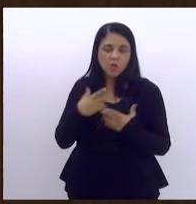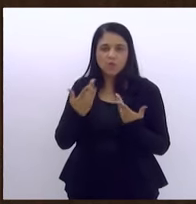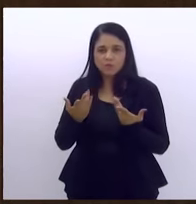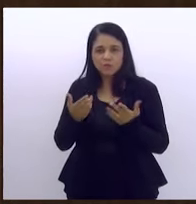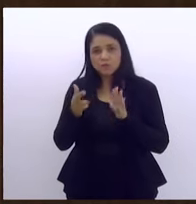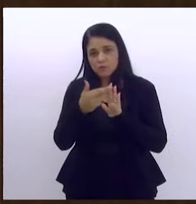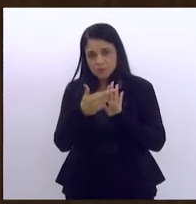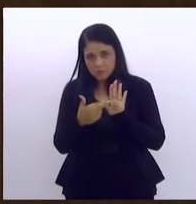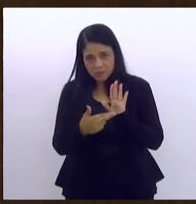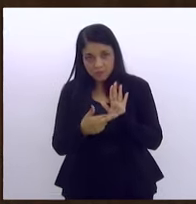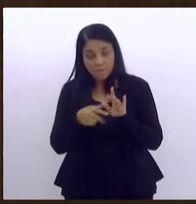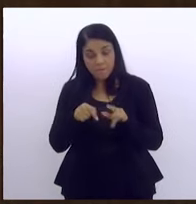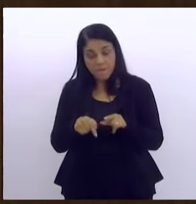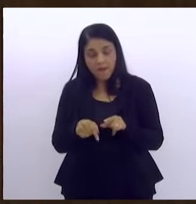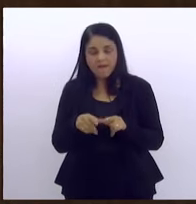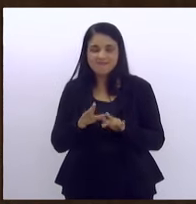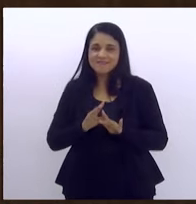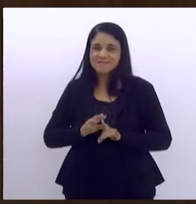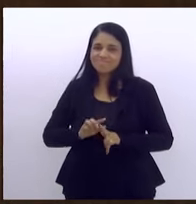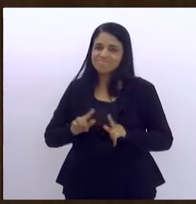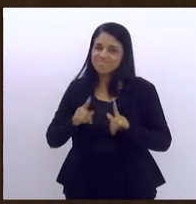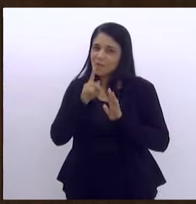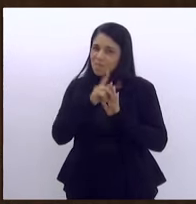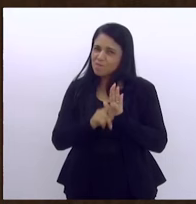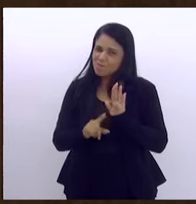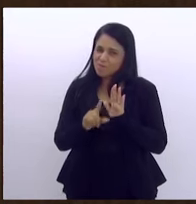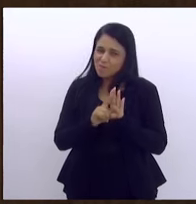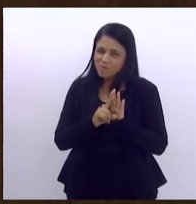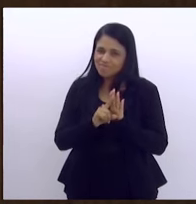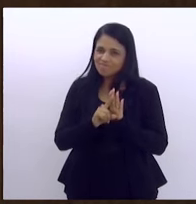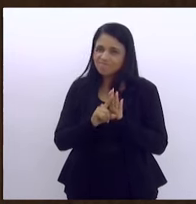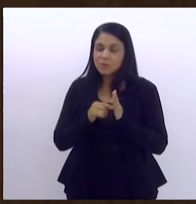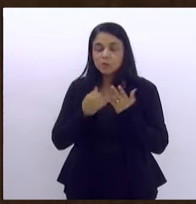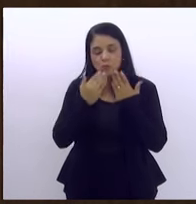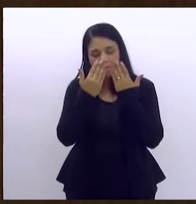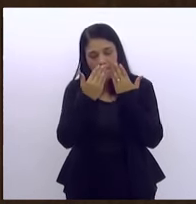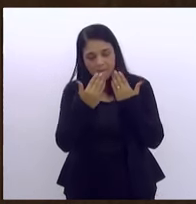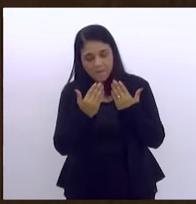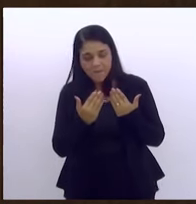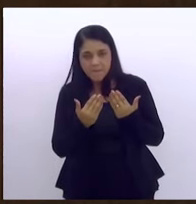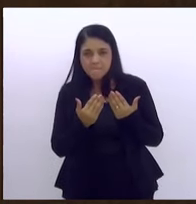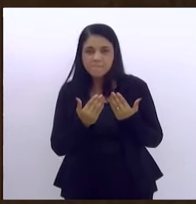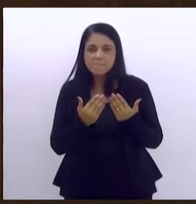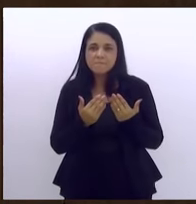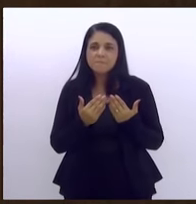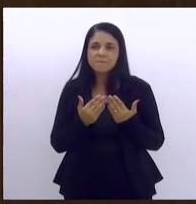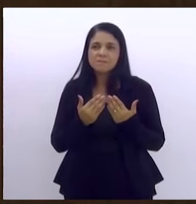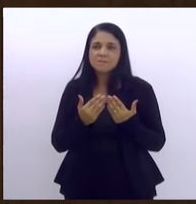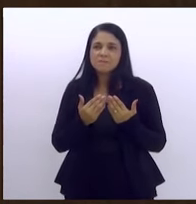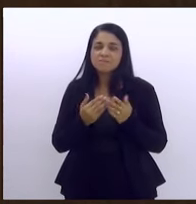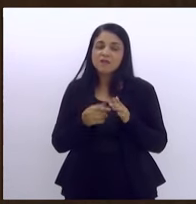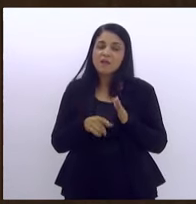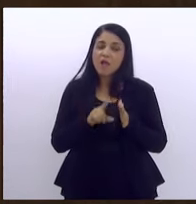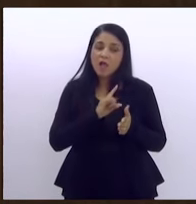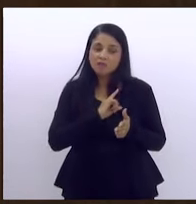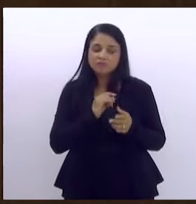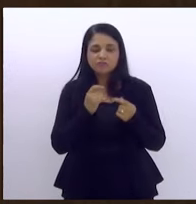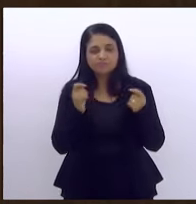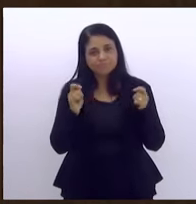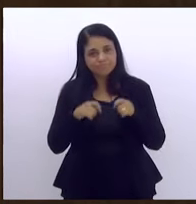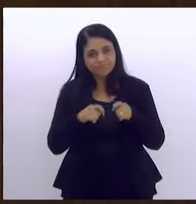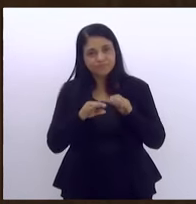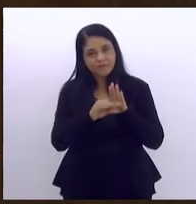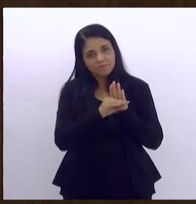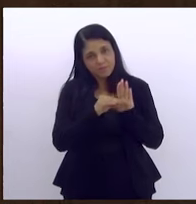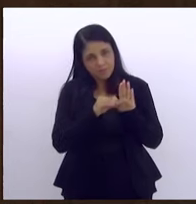caso aqui, eu estou verificando, deveria ter verificado antes para fazer uma